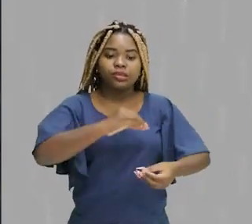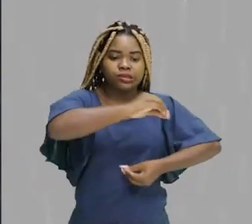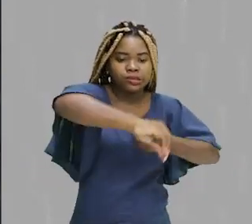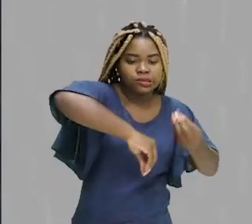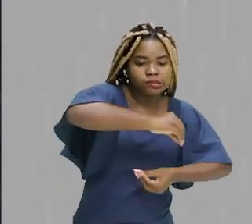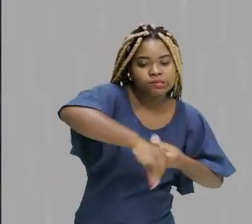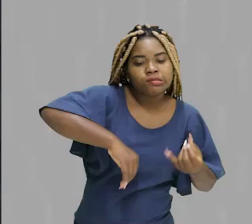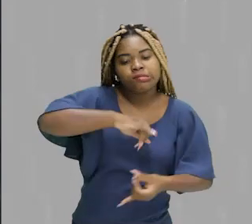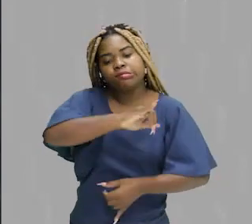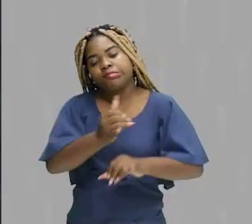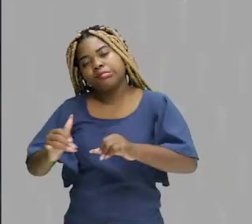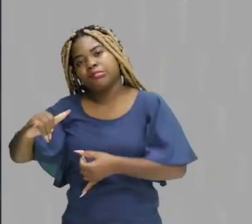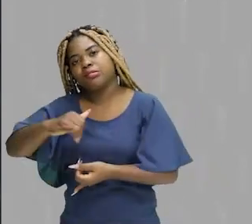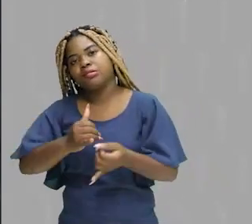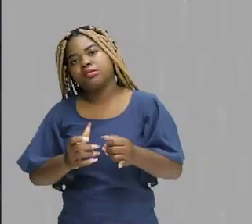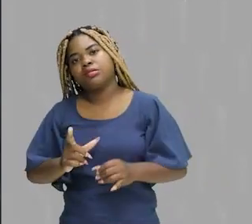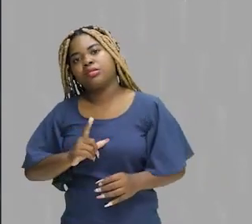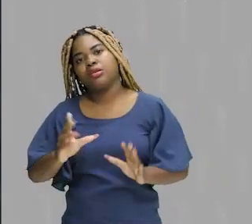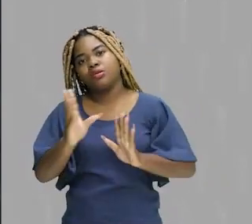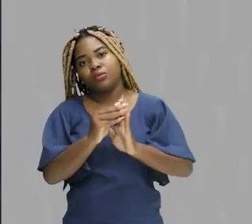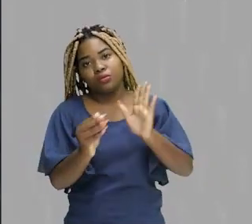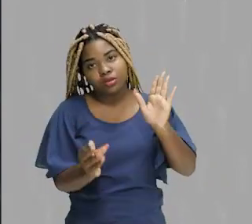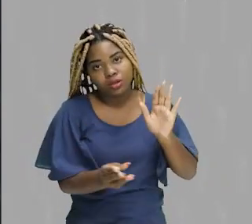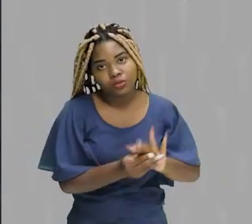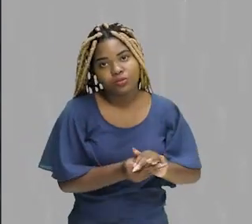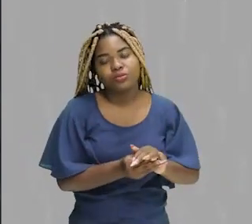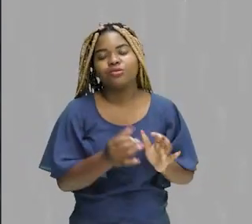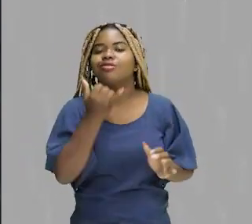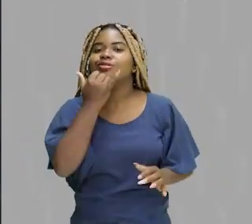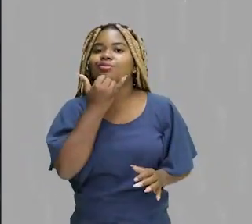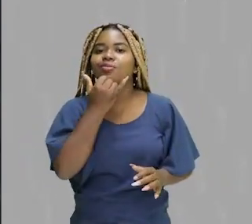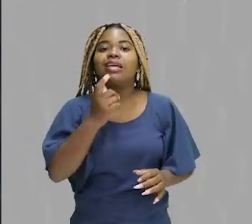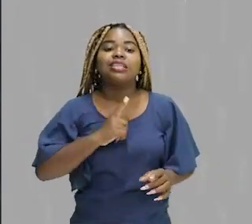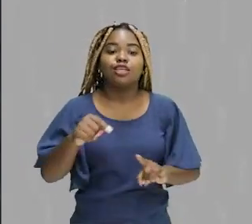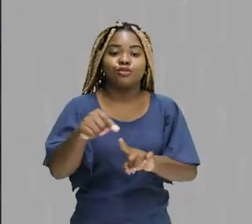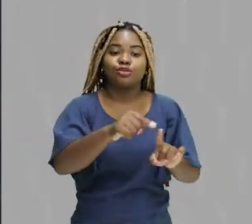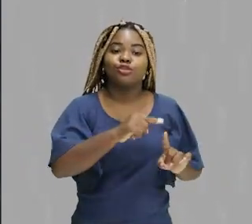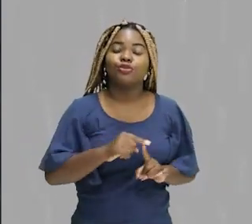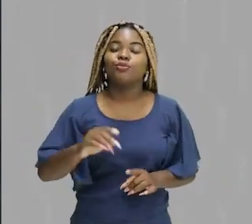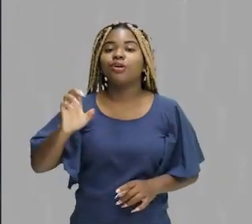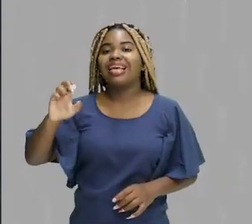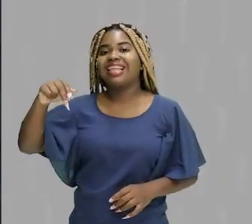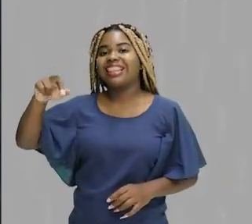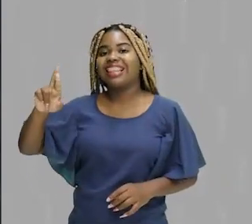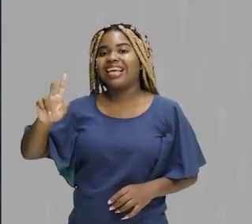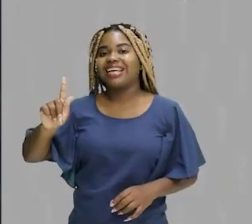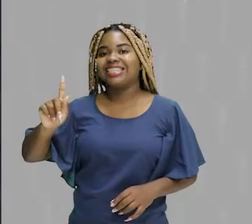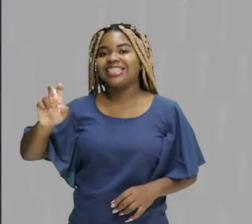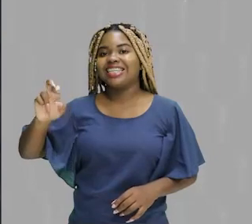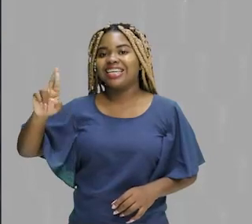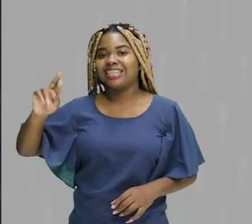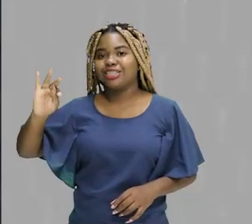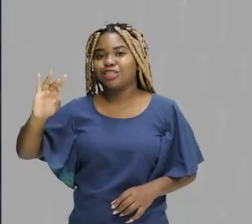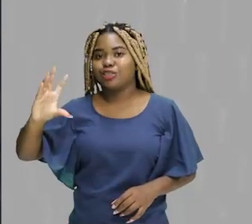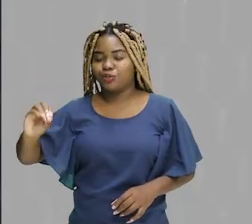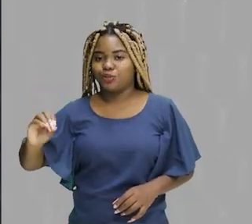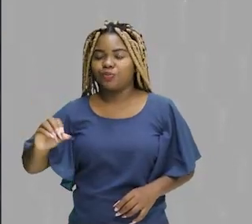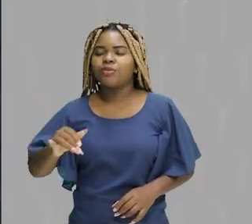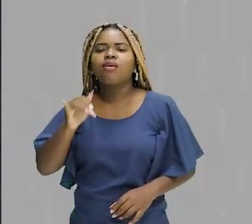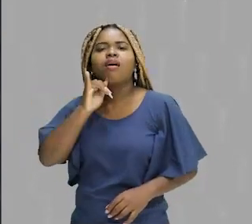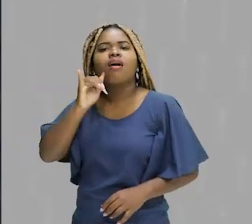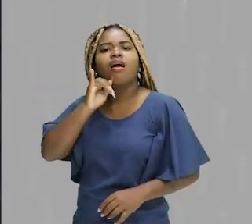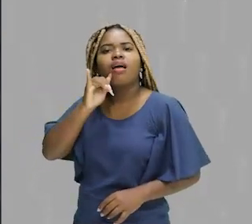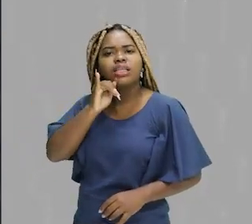substância ela vai apresentar um conteúdo energético. Tanto é que, por exemplo, se você pegar o rótulo de um